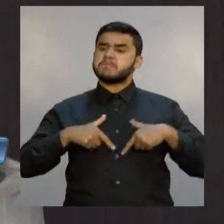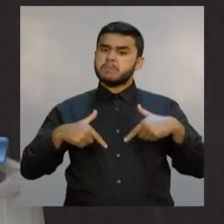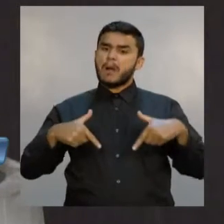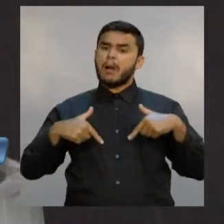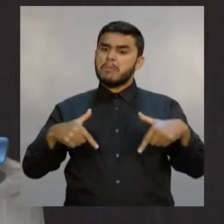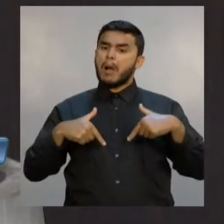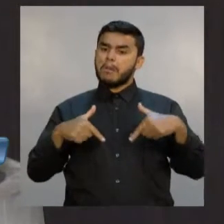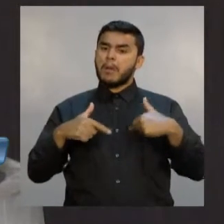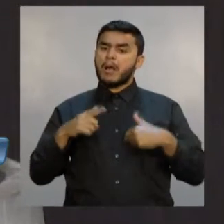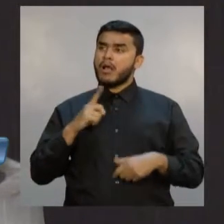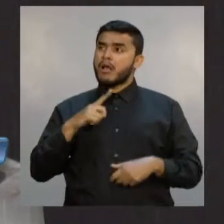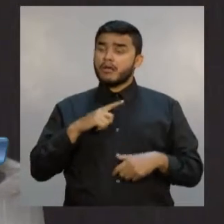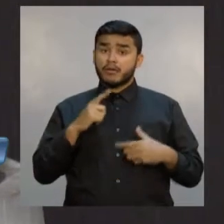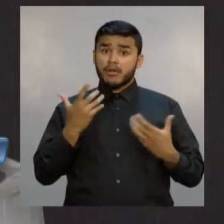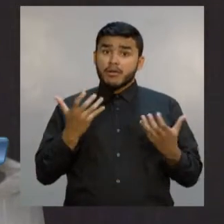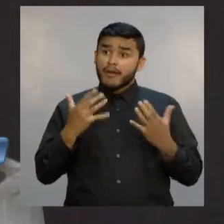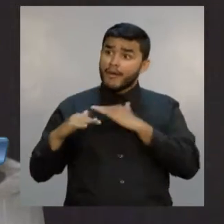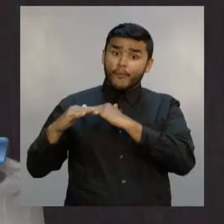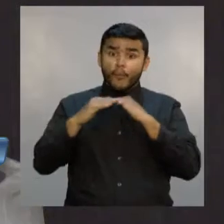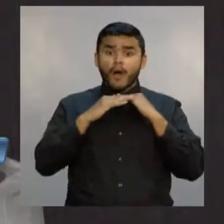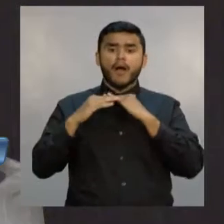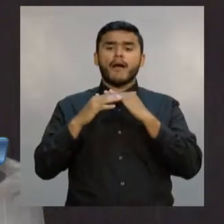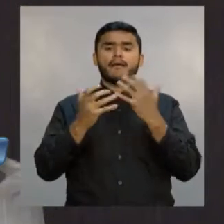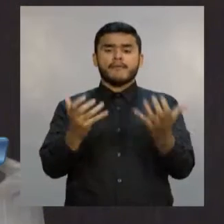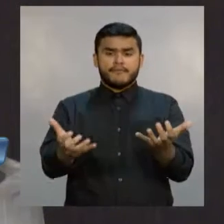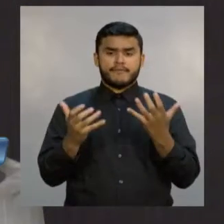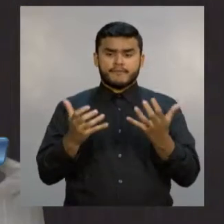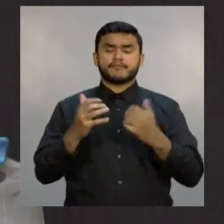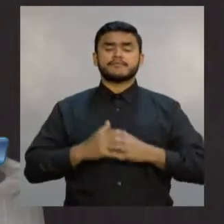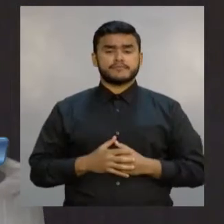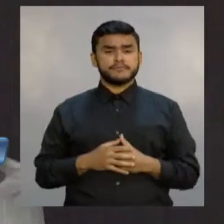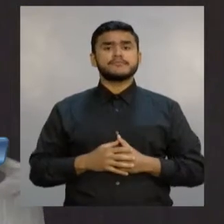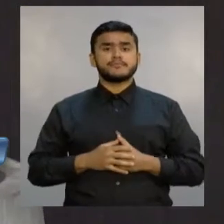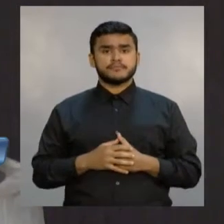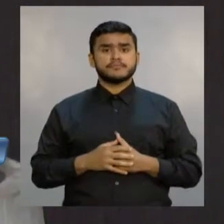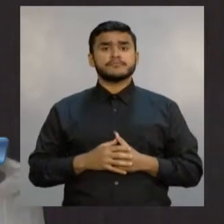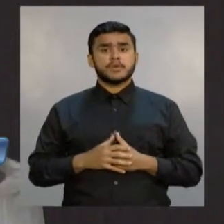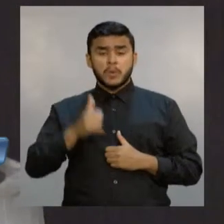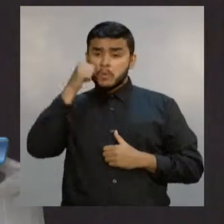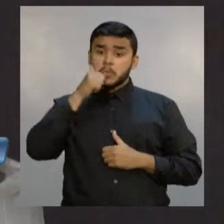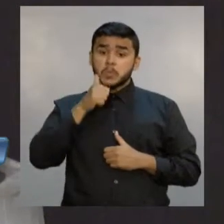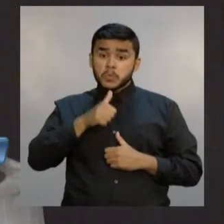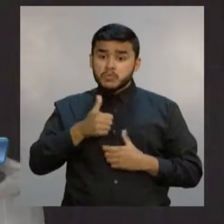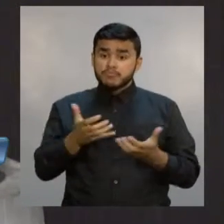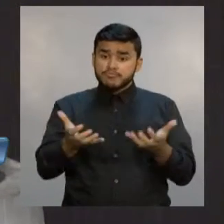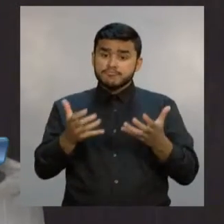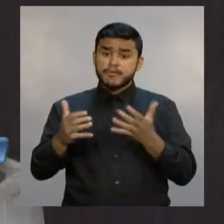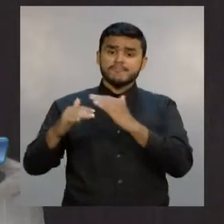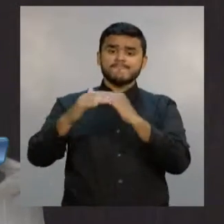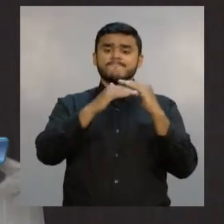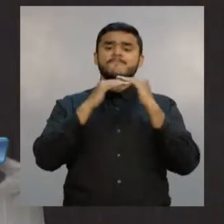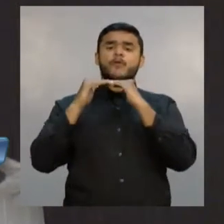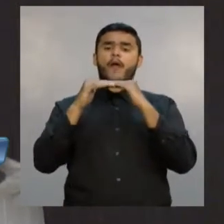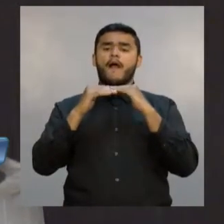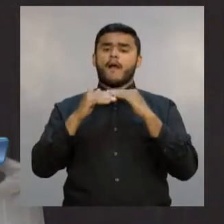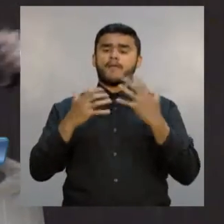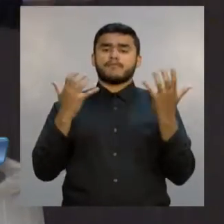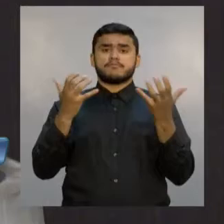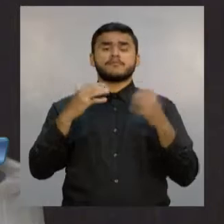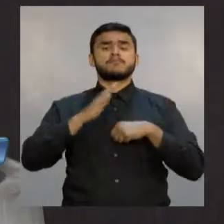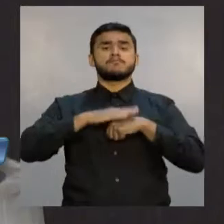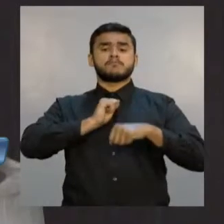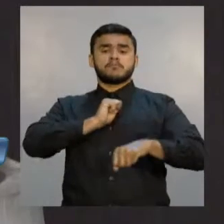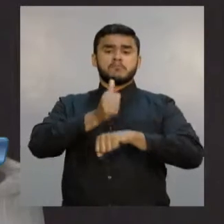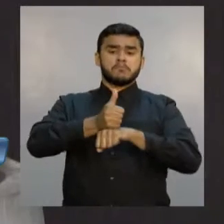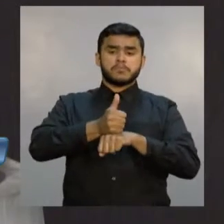deputada. Existe uma nova onda do feminismo no mundo, que ela, inclusive, está ocupando os lugares de